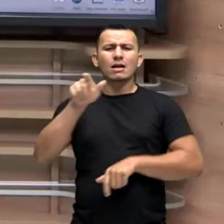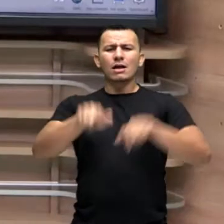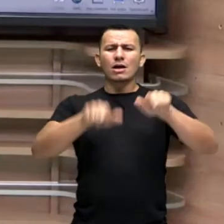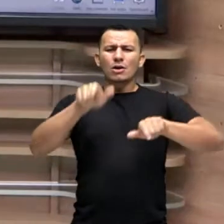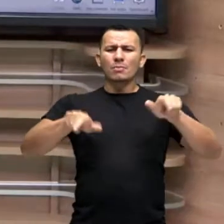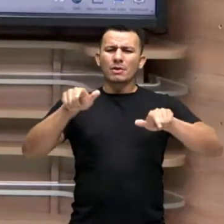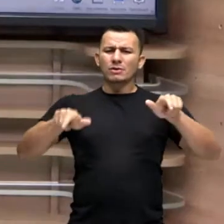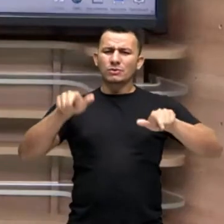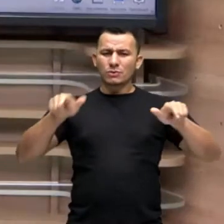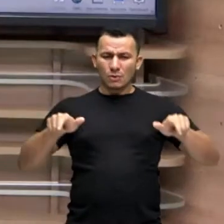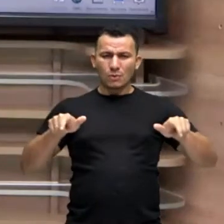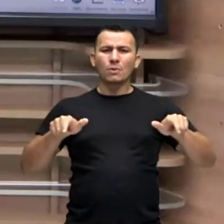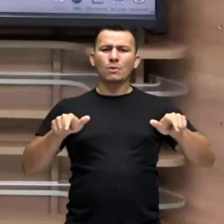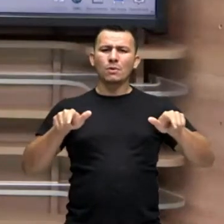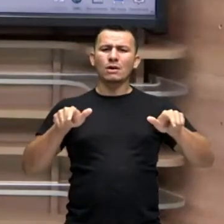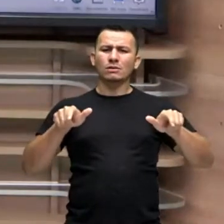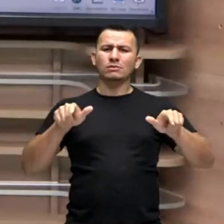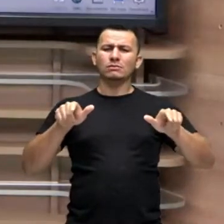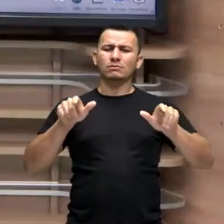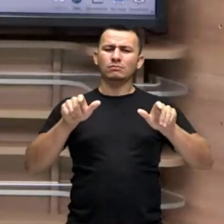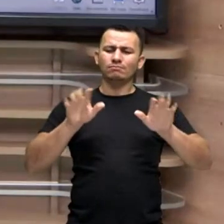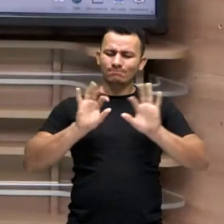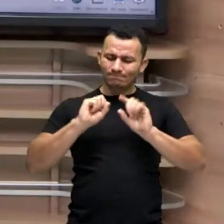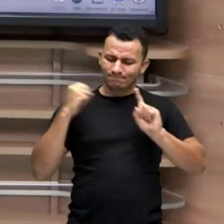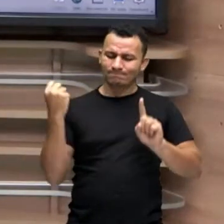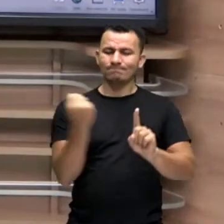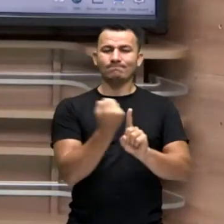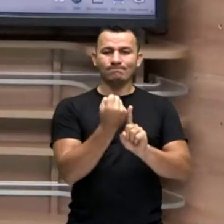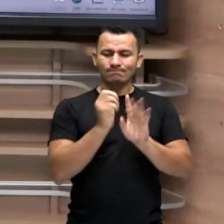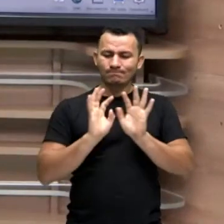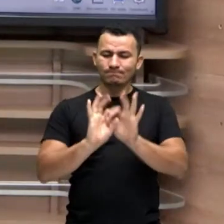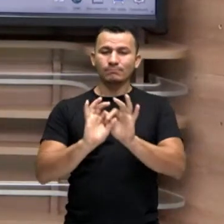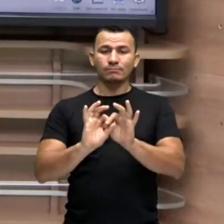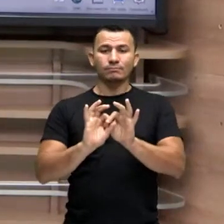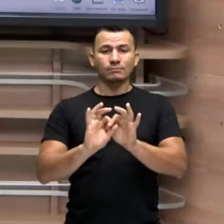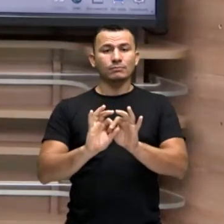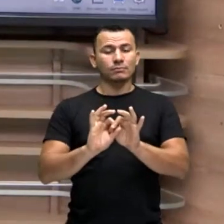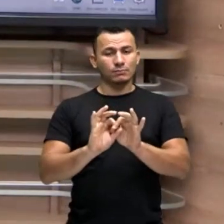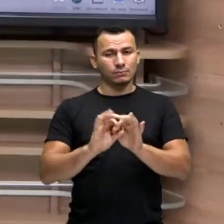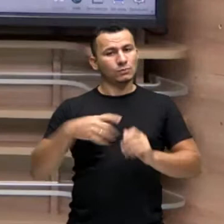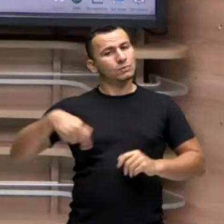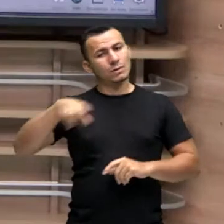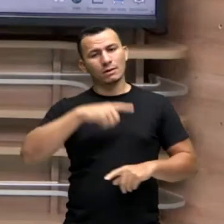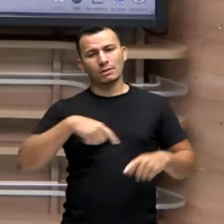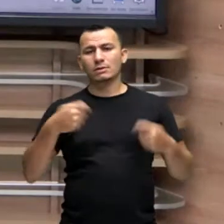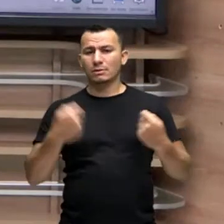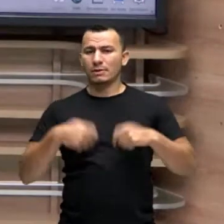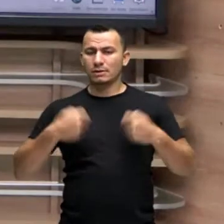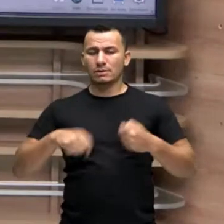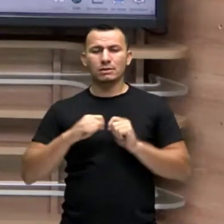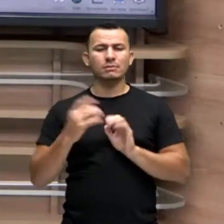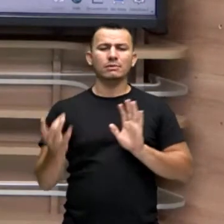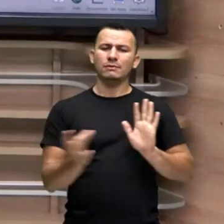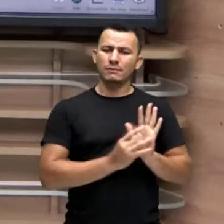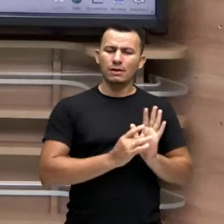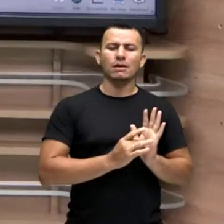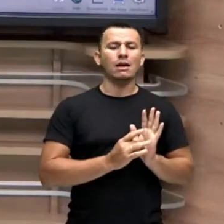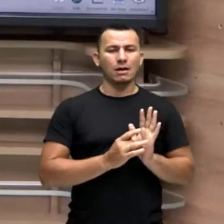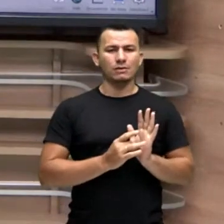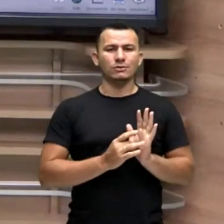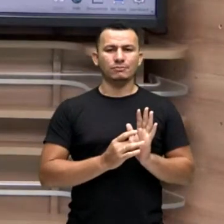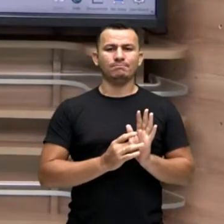grande casa comum que a humanidade precisamos mais do que nunca se fazer um movimento